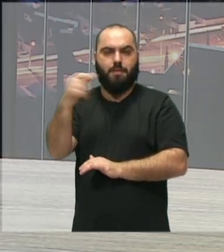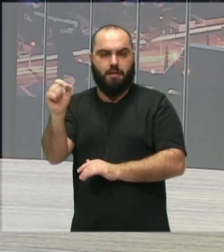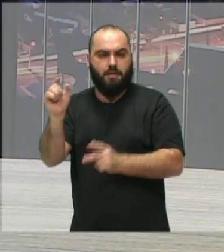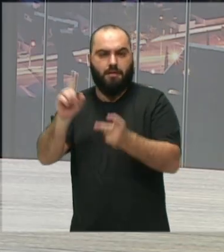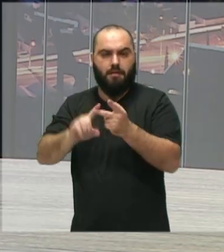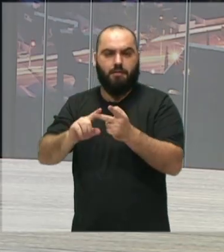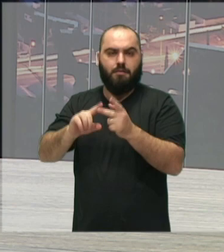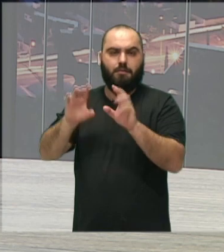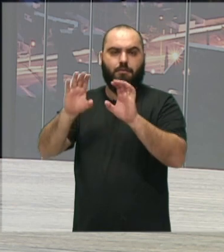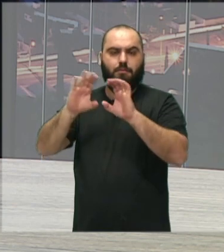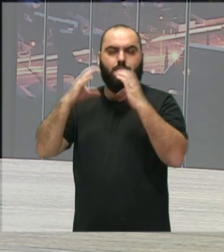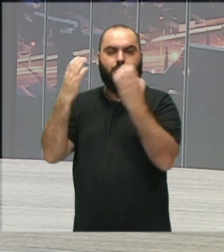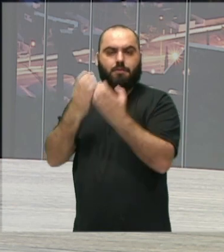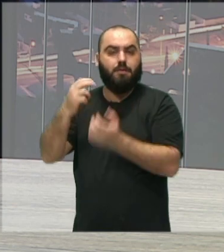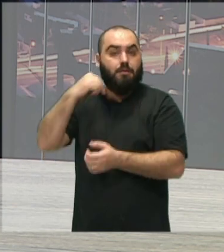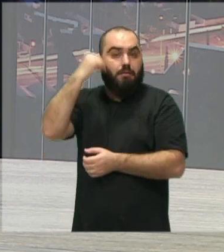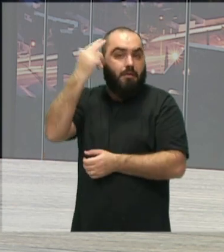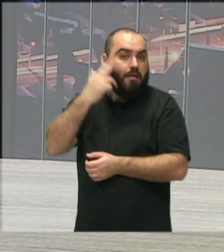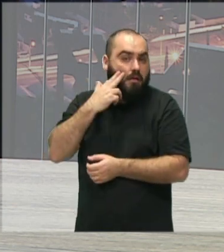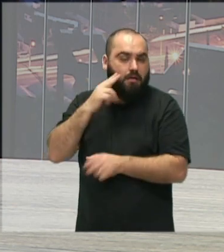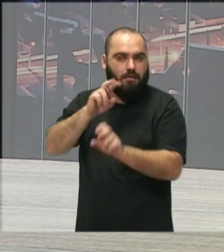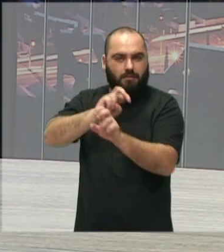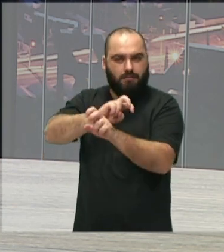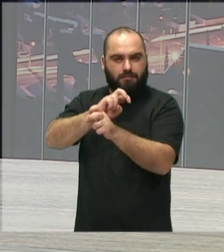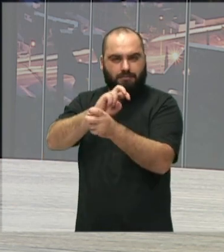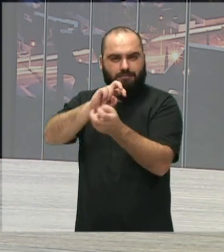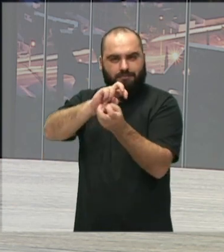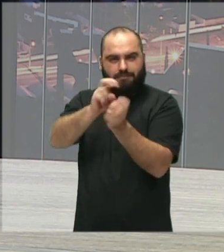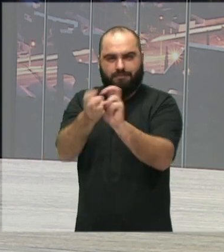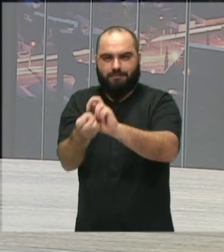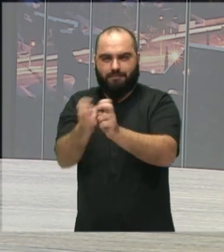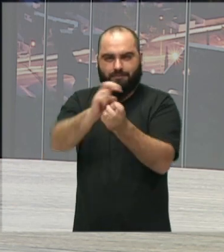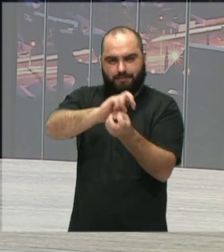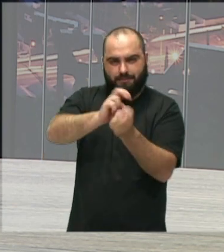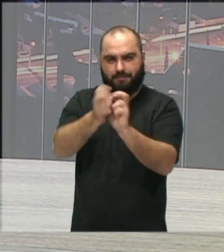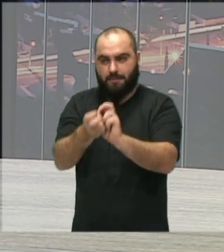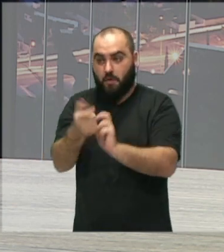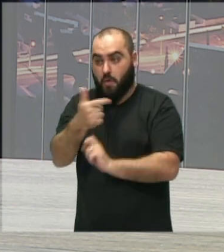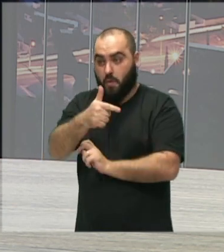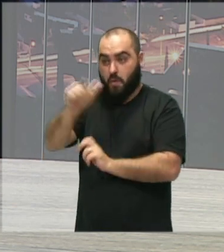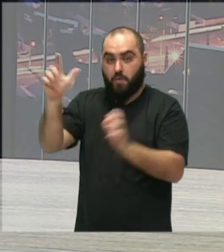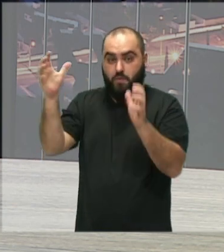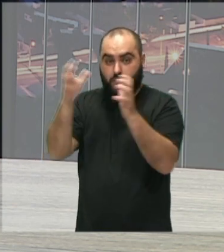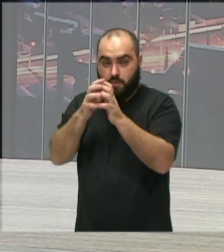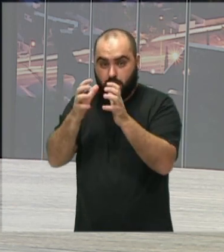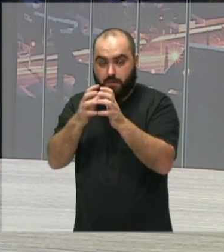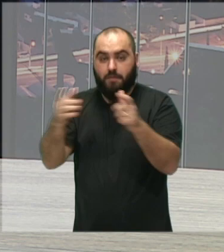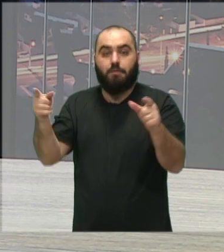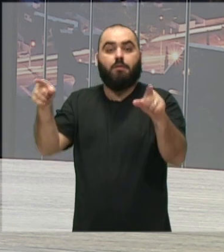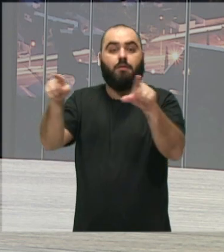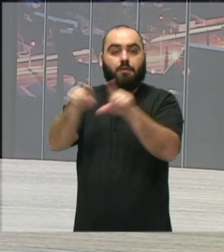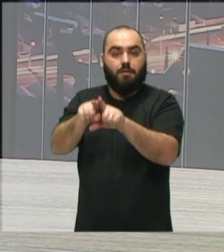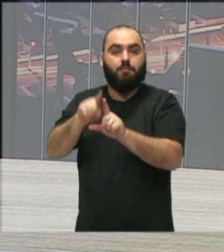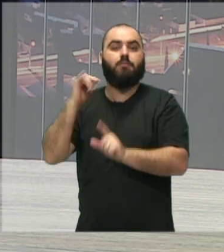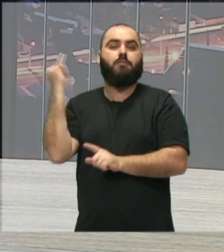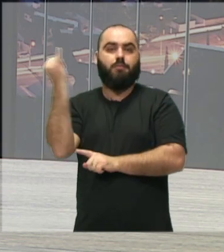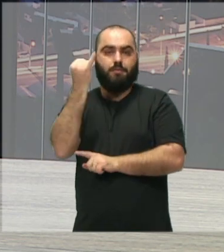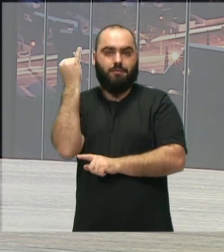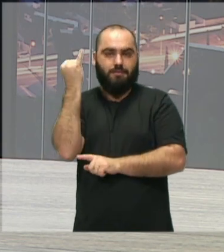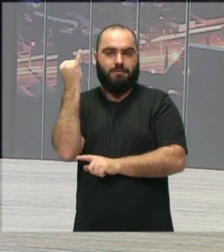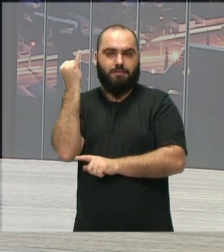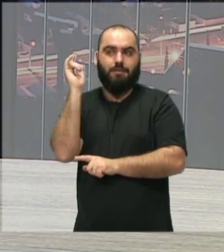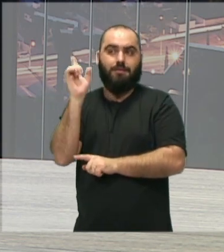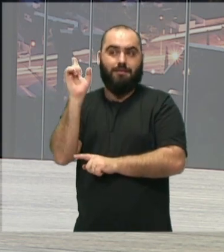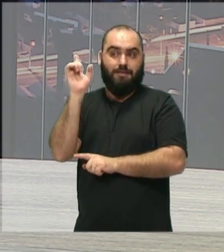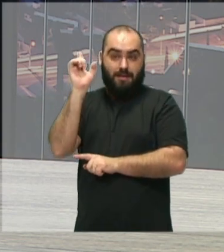como capoeira e tal, né, que são outros grupos étnicos que também são importantes, que também, eu acho que também são cuidados